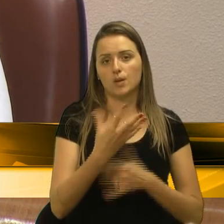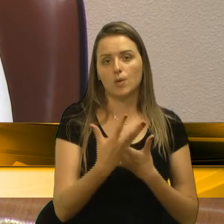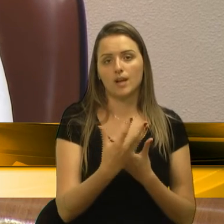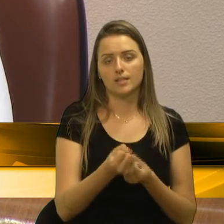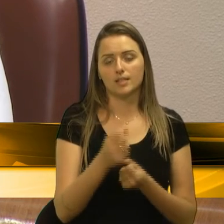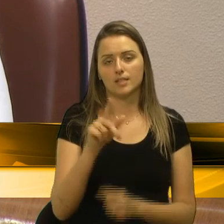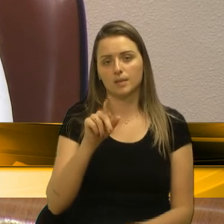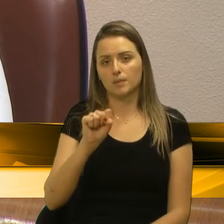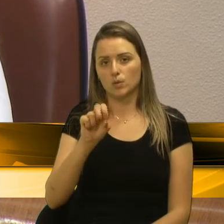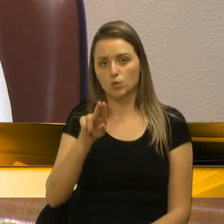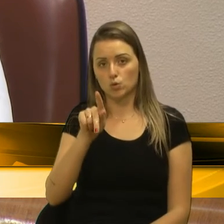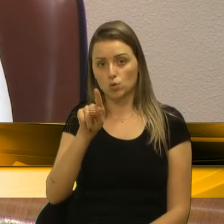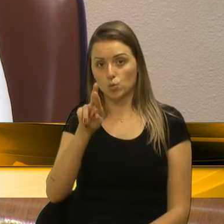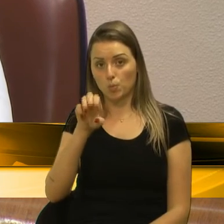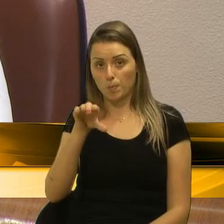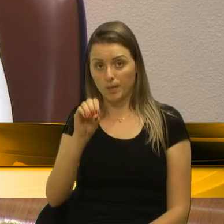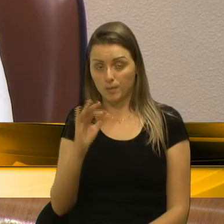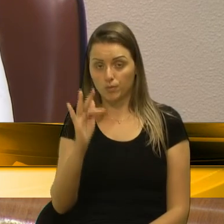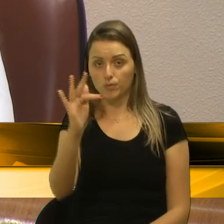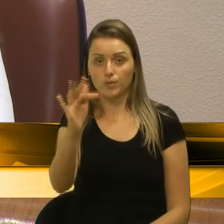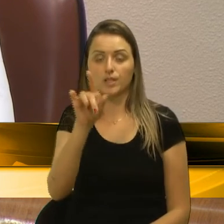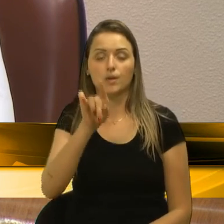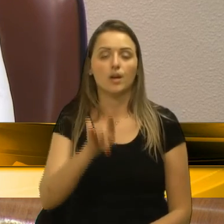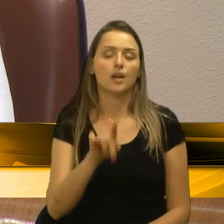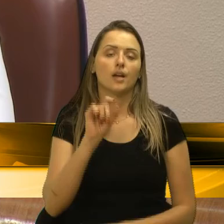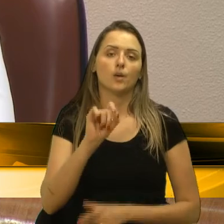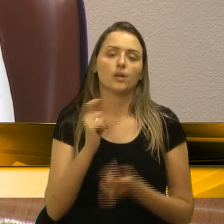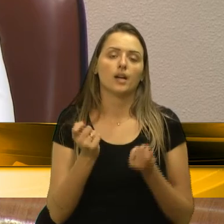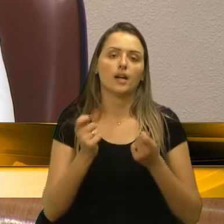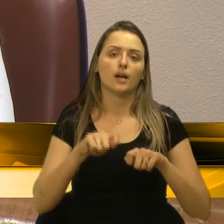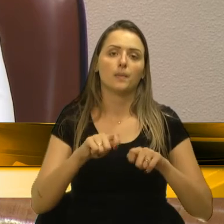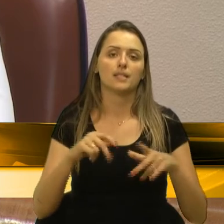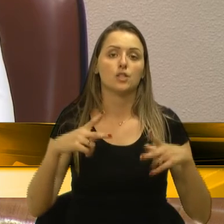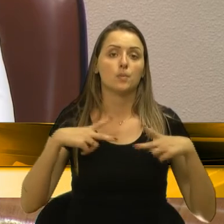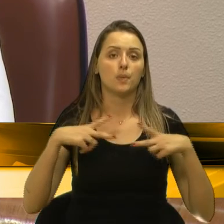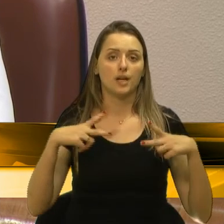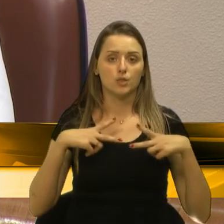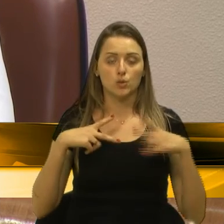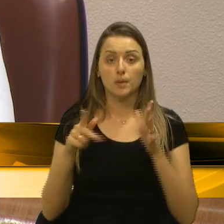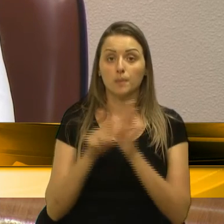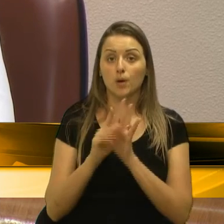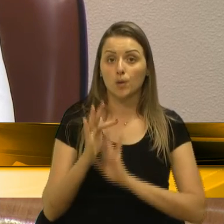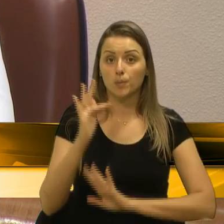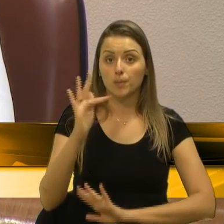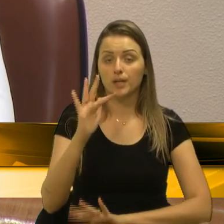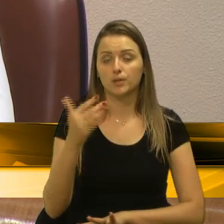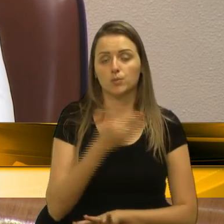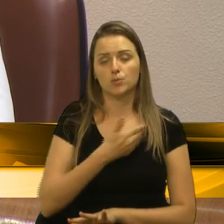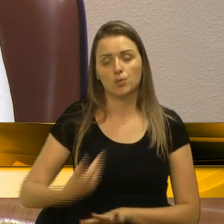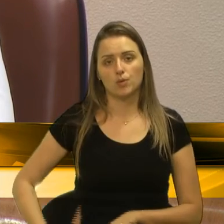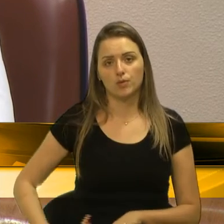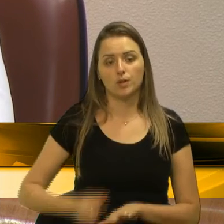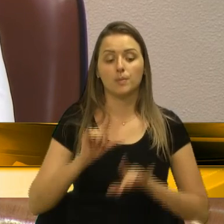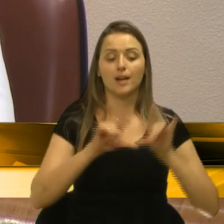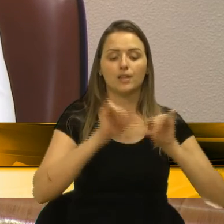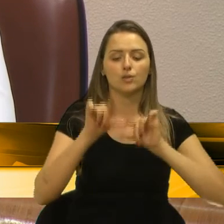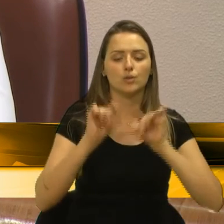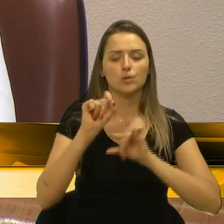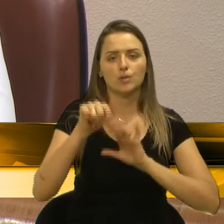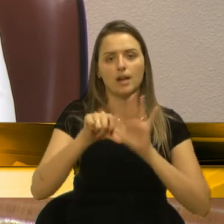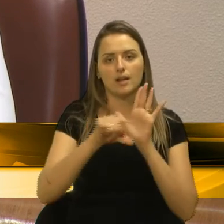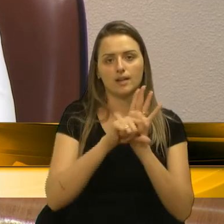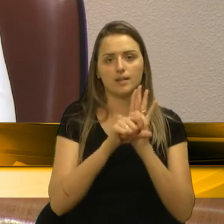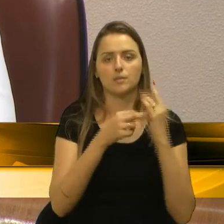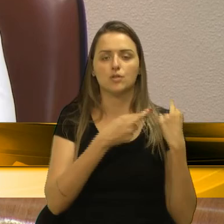Tribunal Federal tornou-se vinculante no tocante à competência privativa da União para legislar sobre a definição dos crimes de